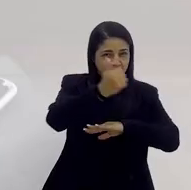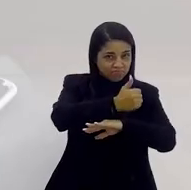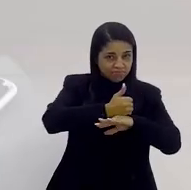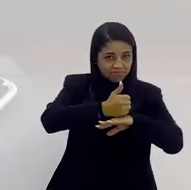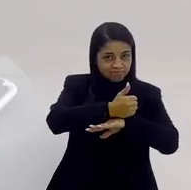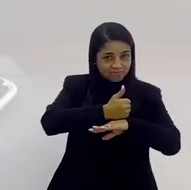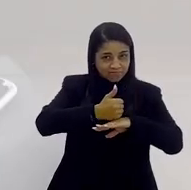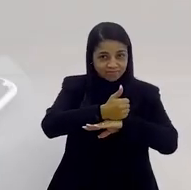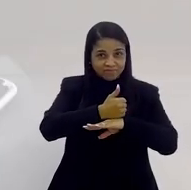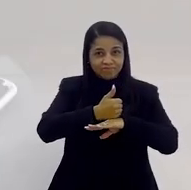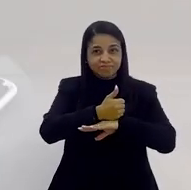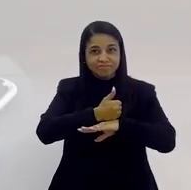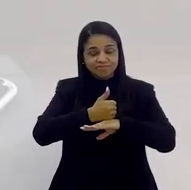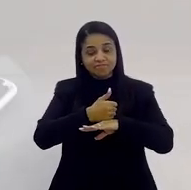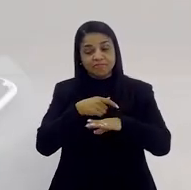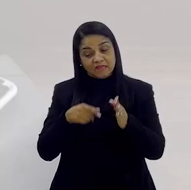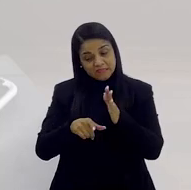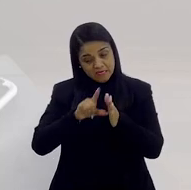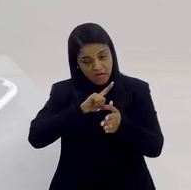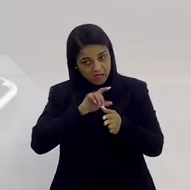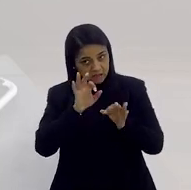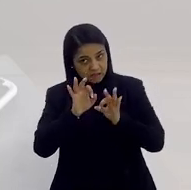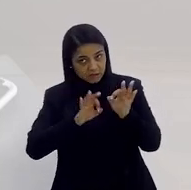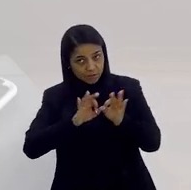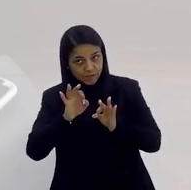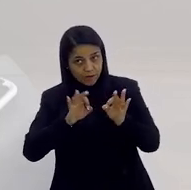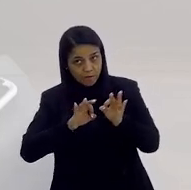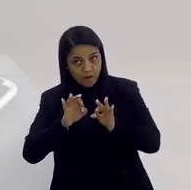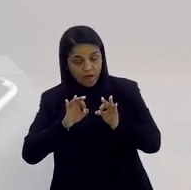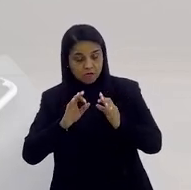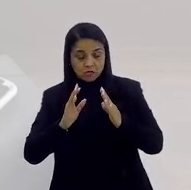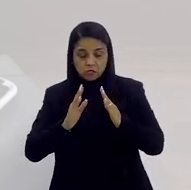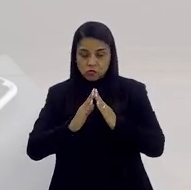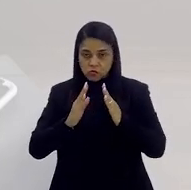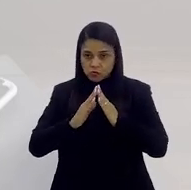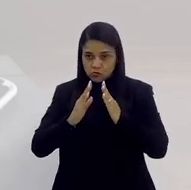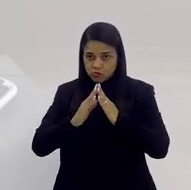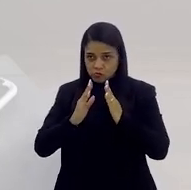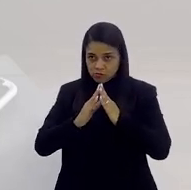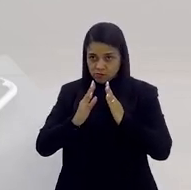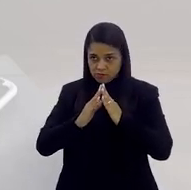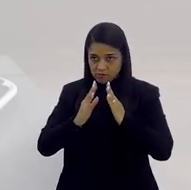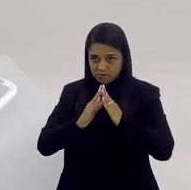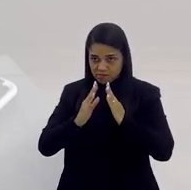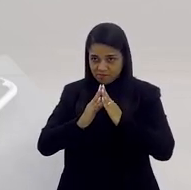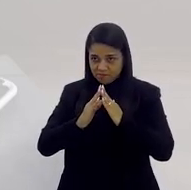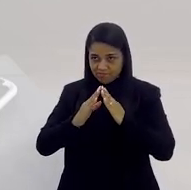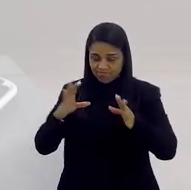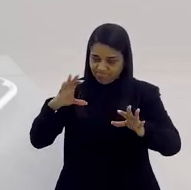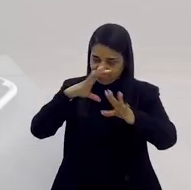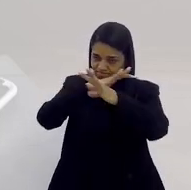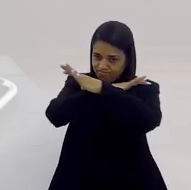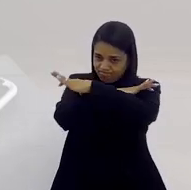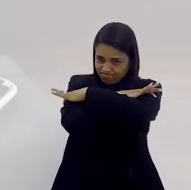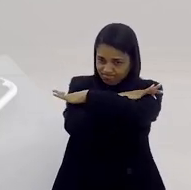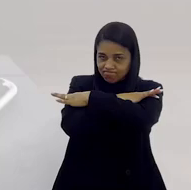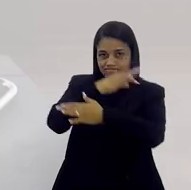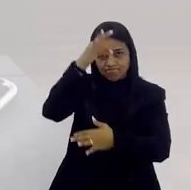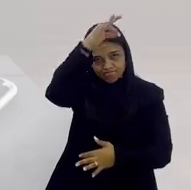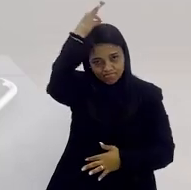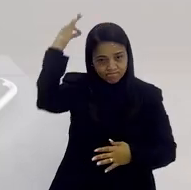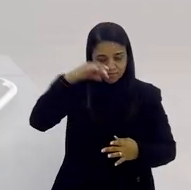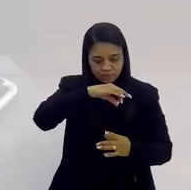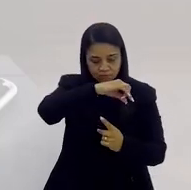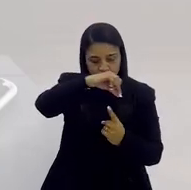é perguntar isso você deve se preparar né sim a sua casa de Santo para fazer esses papéis espiritualmente Para Tudo